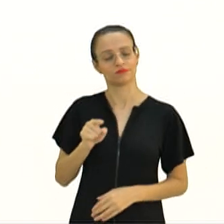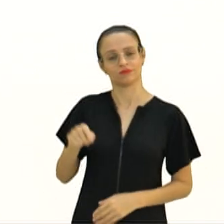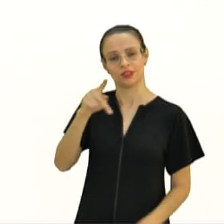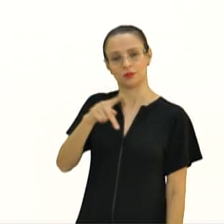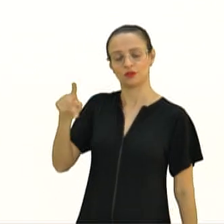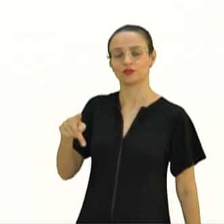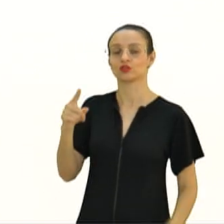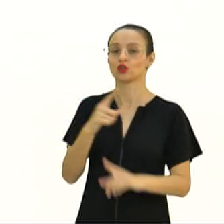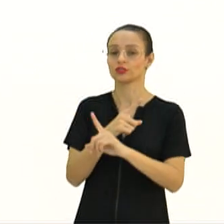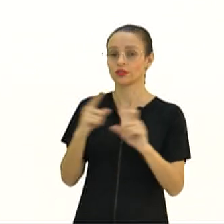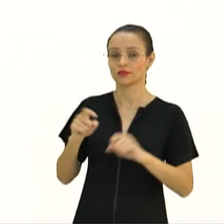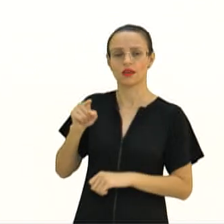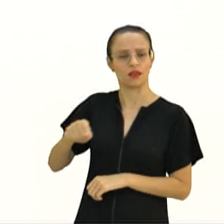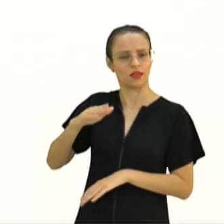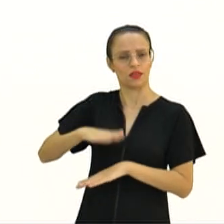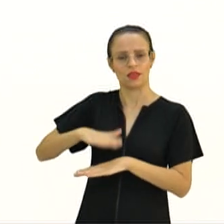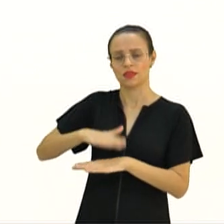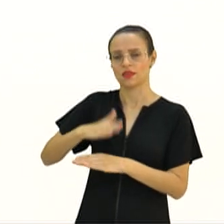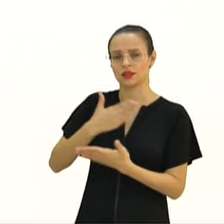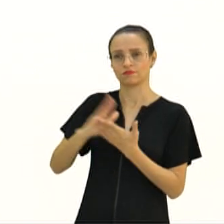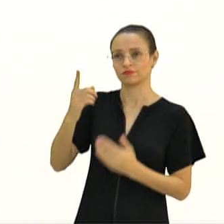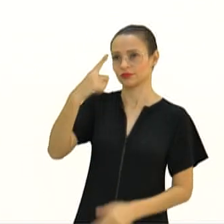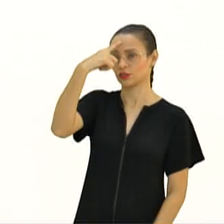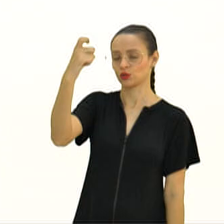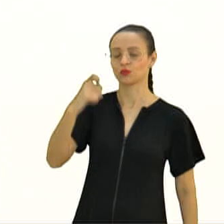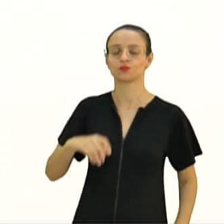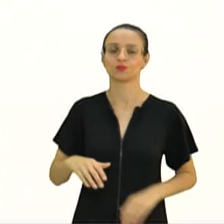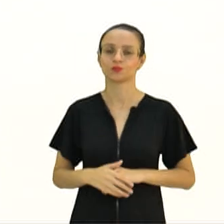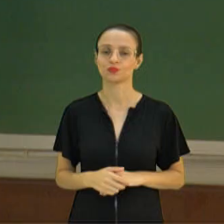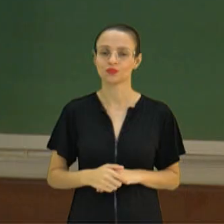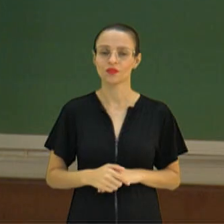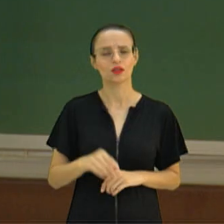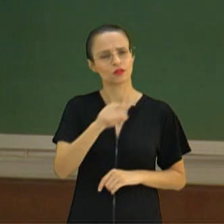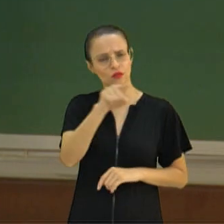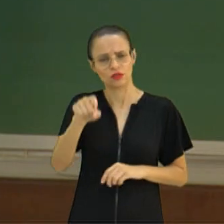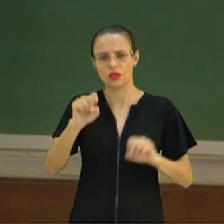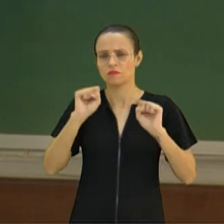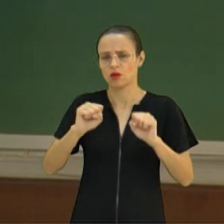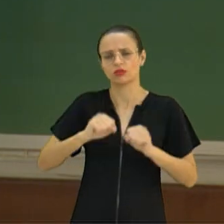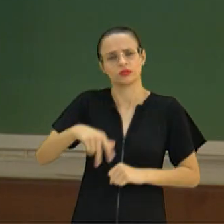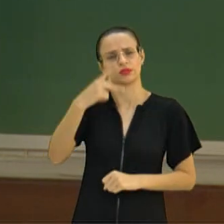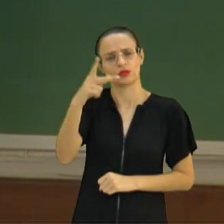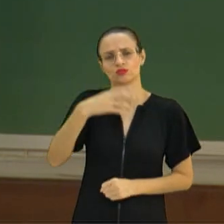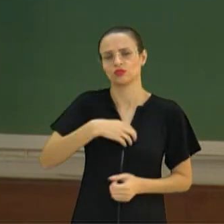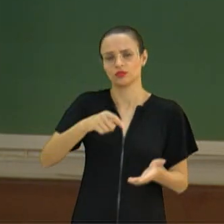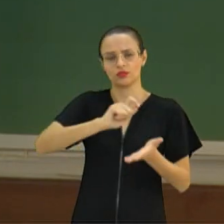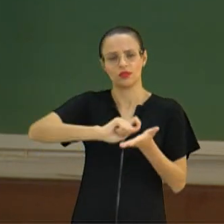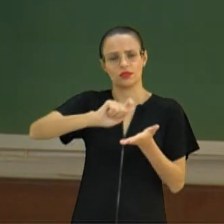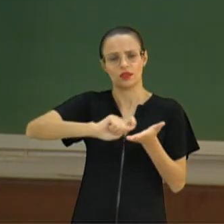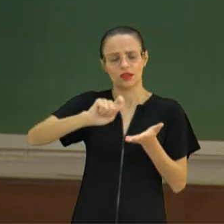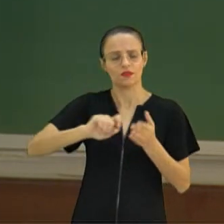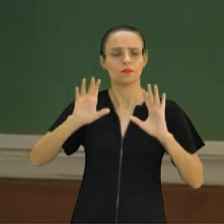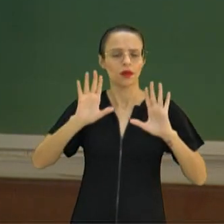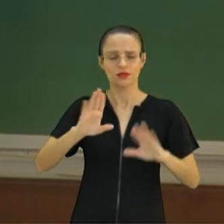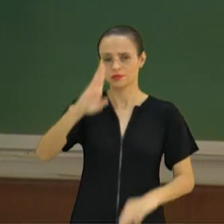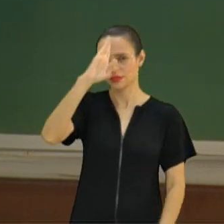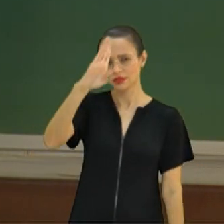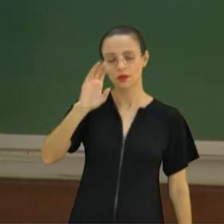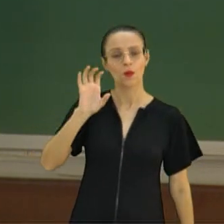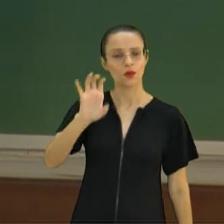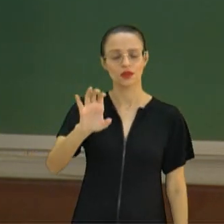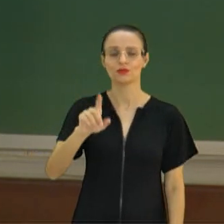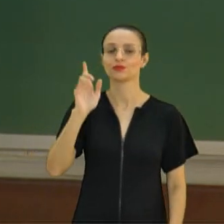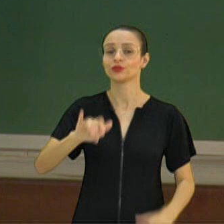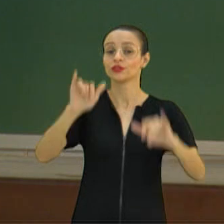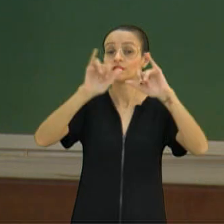ciências Estevão Zelioli. Isso mesmo, não tem, né? Você pode ter colocado com suas palavras, mas a ideia é essa. A notícia